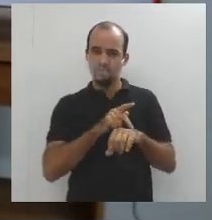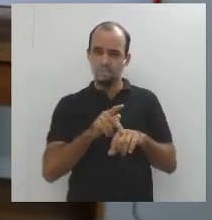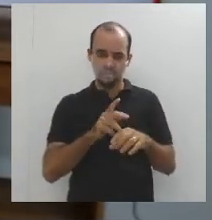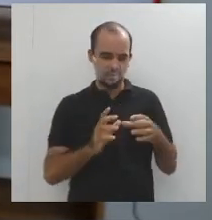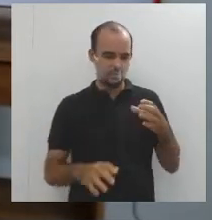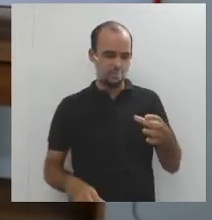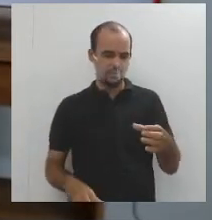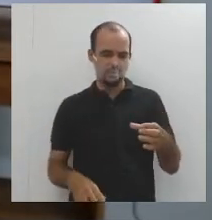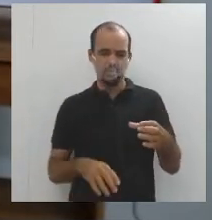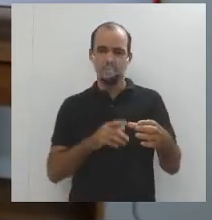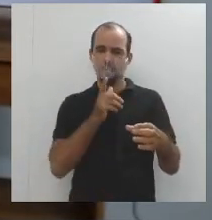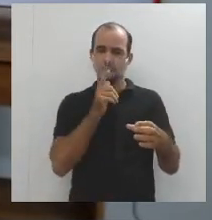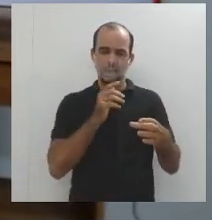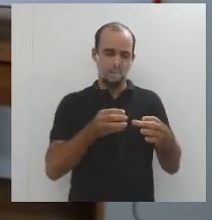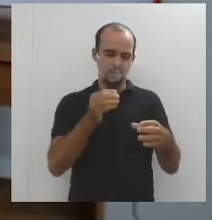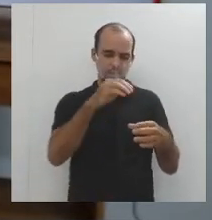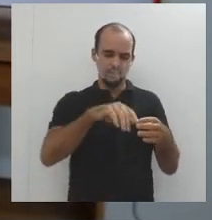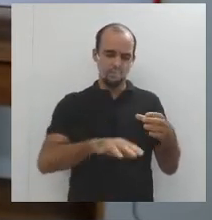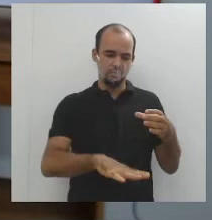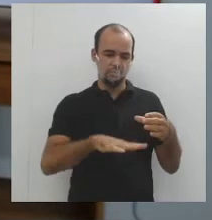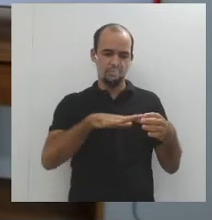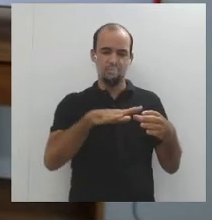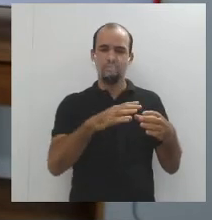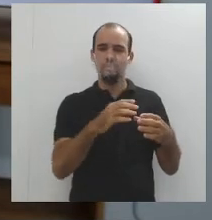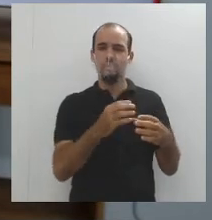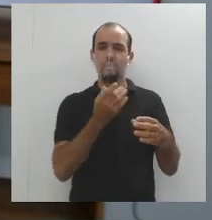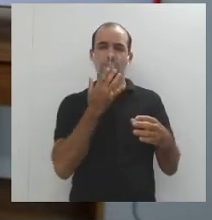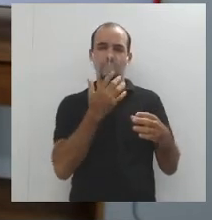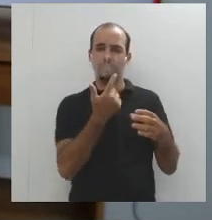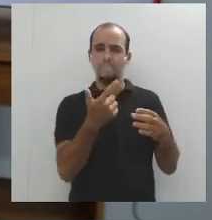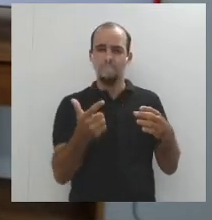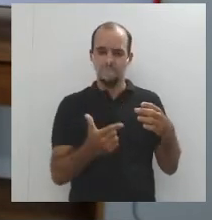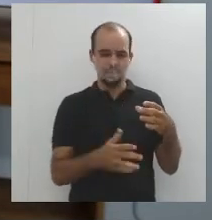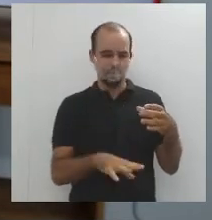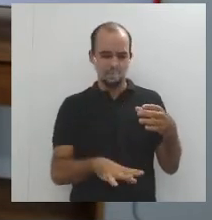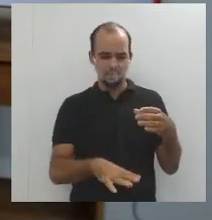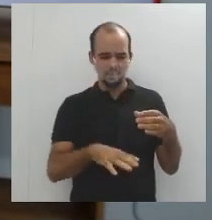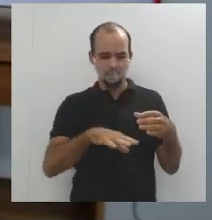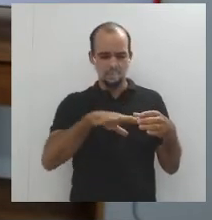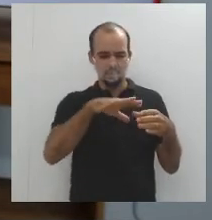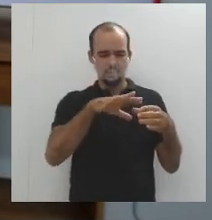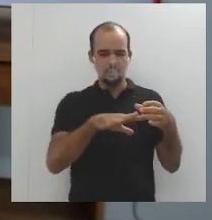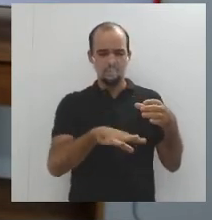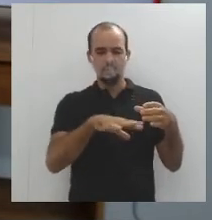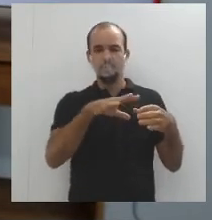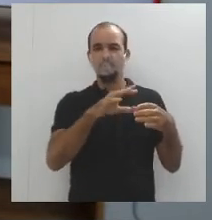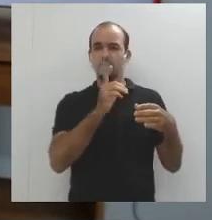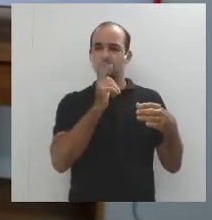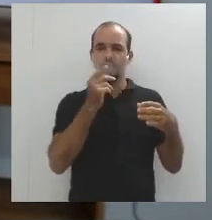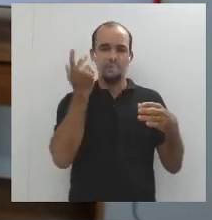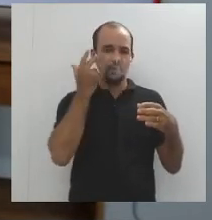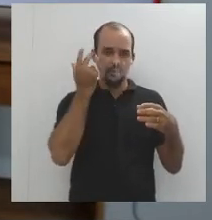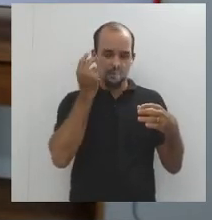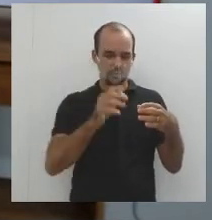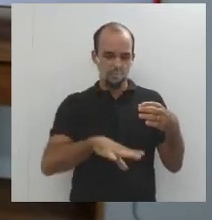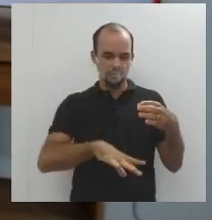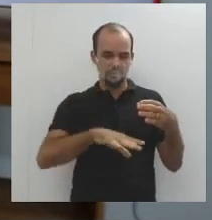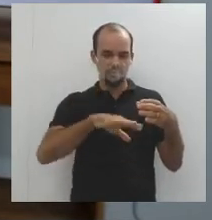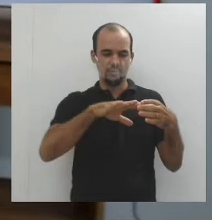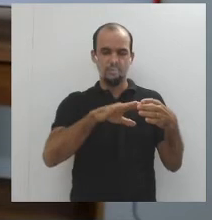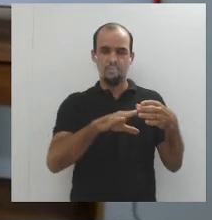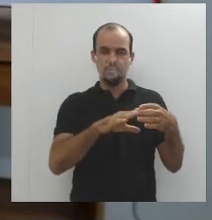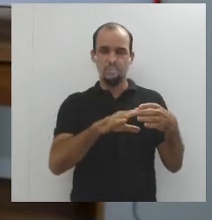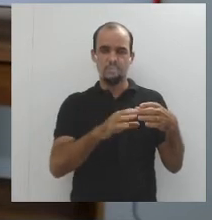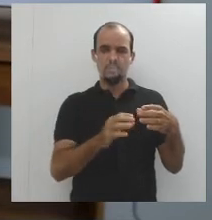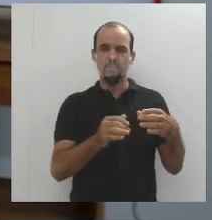uma água que ela é incolor e transparente. Entretanto, nessa água, você coloca